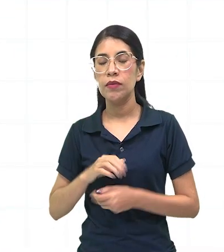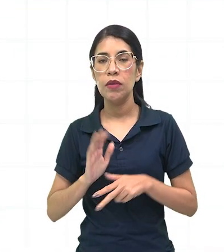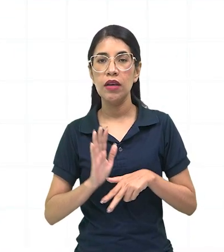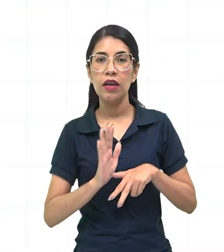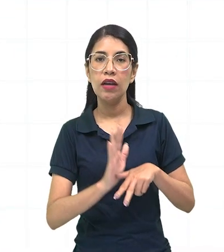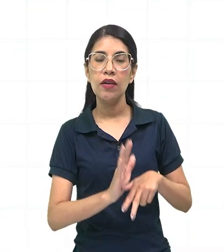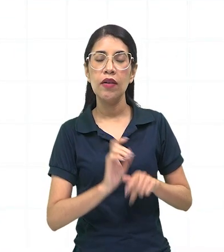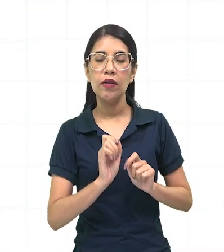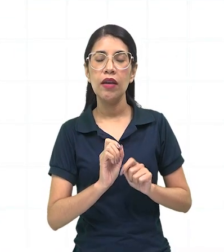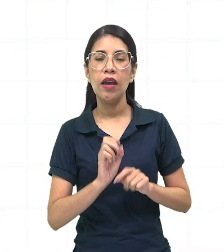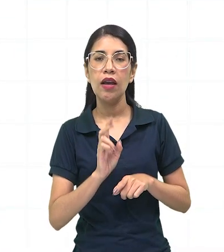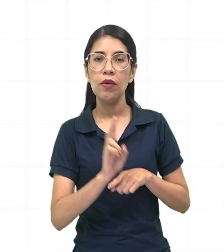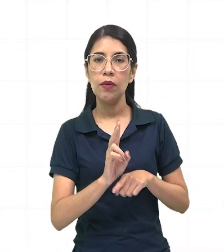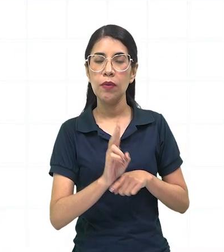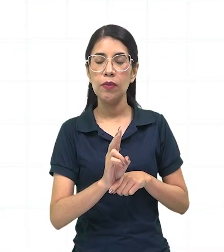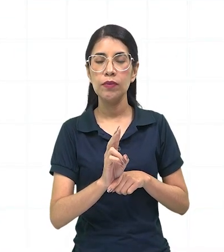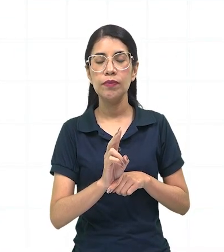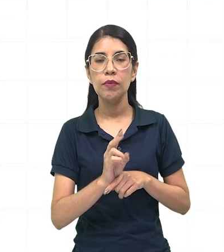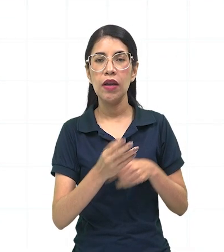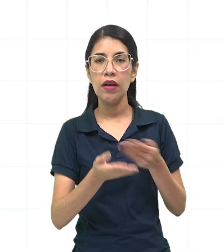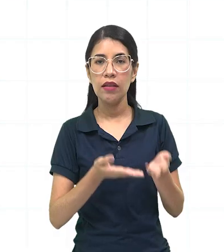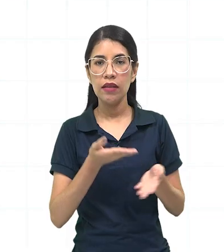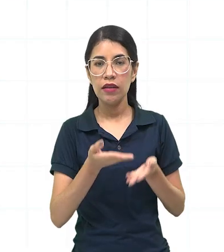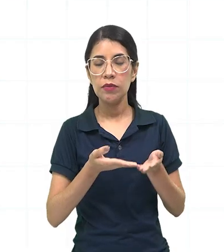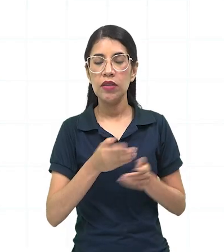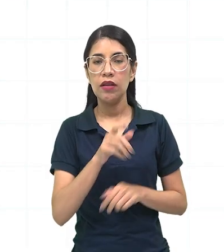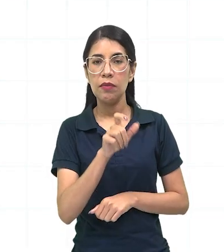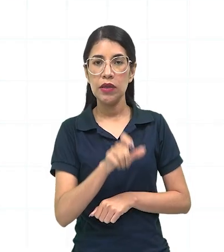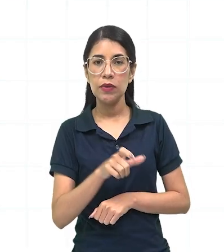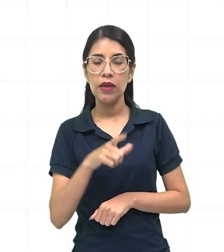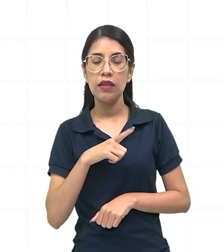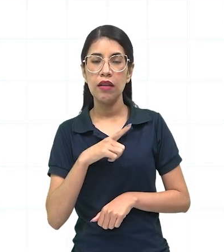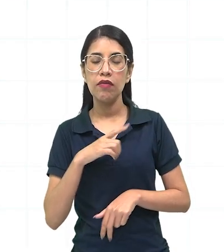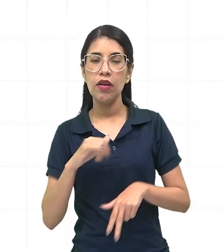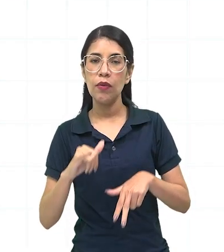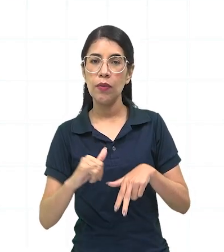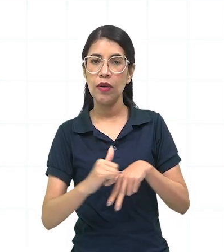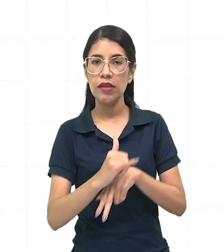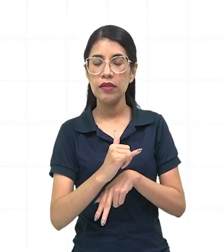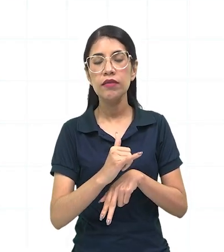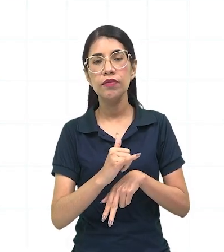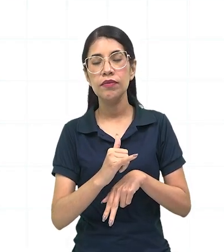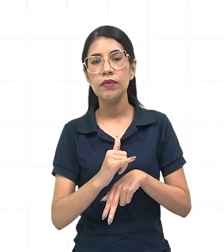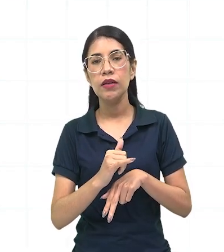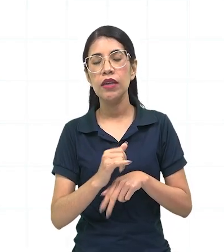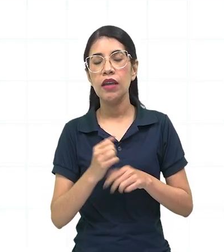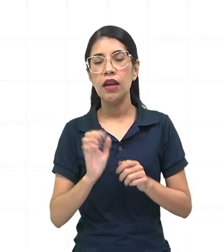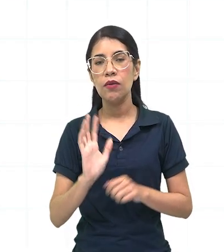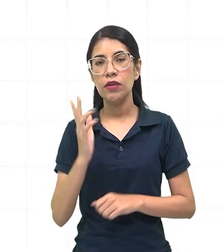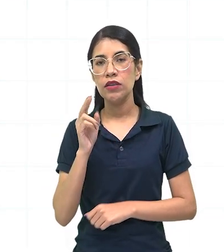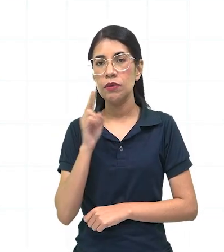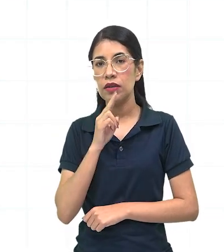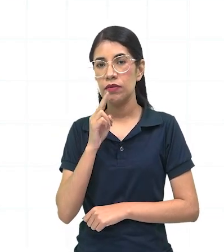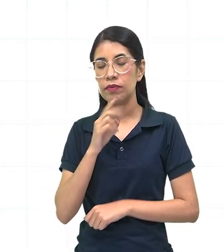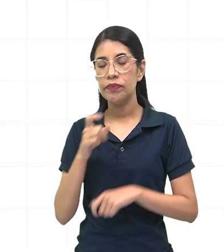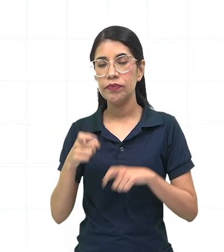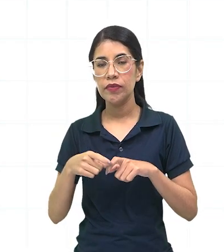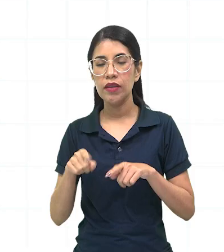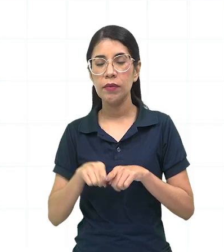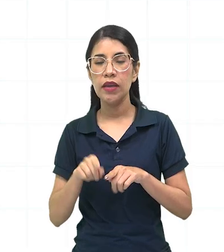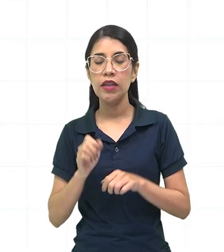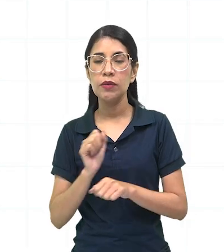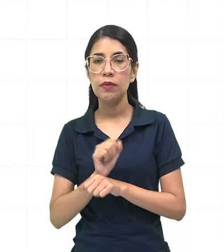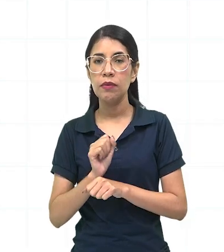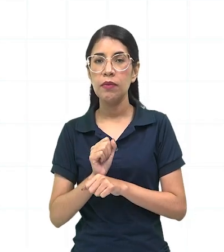socorros são os cuidados iniciais prestados a uma pessoa que sofreu um acidente ou uma emergência médica, até que uma